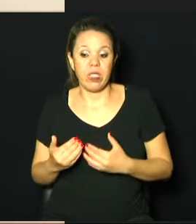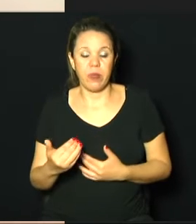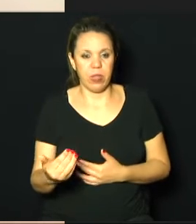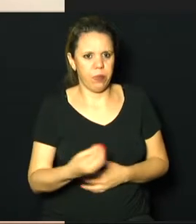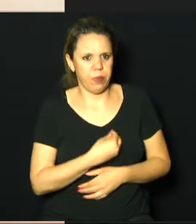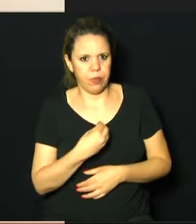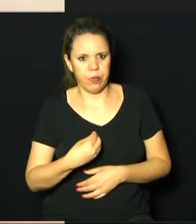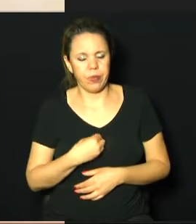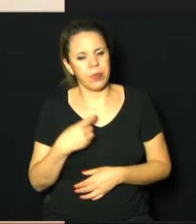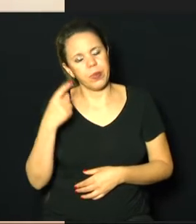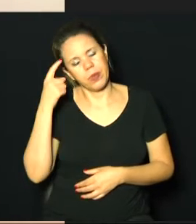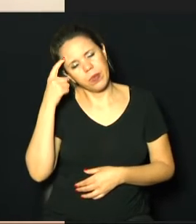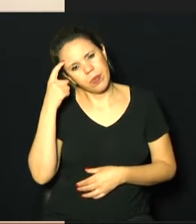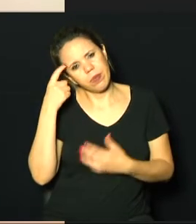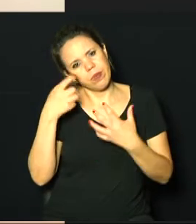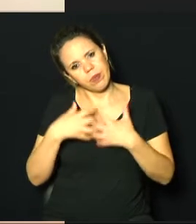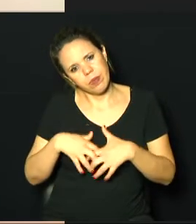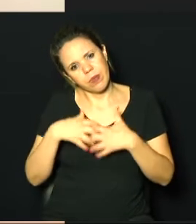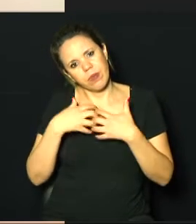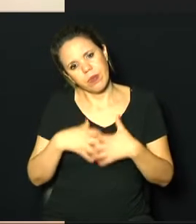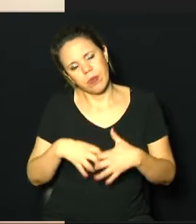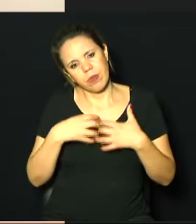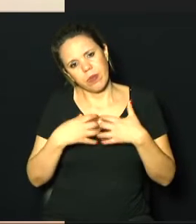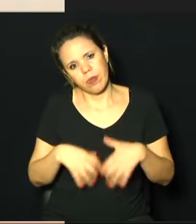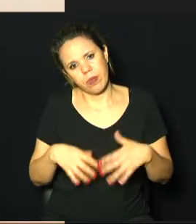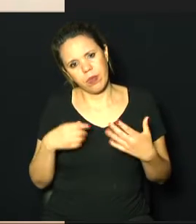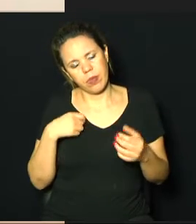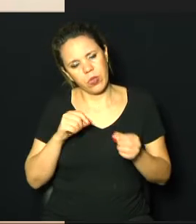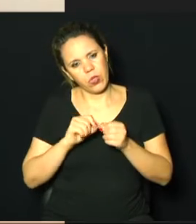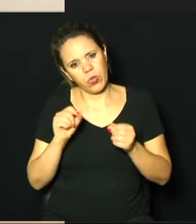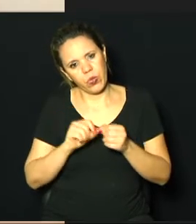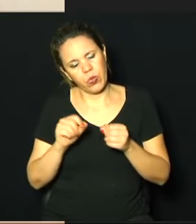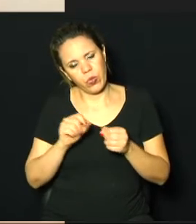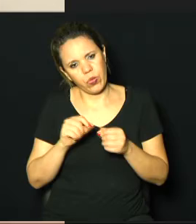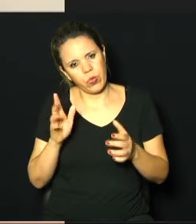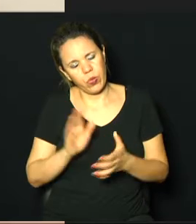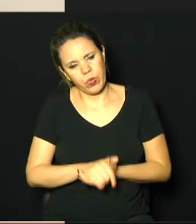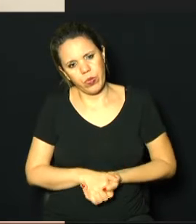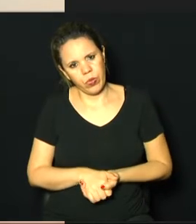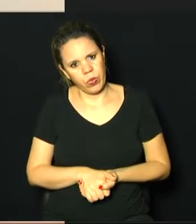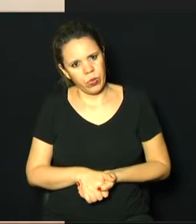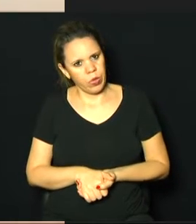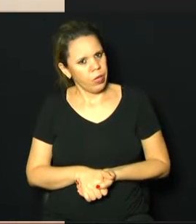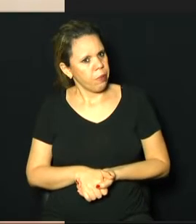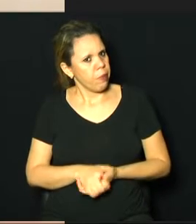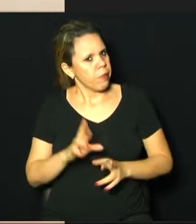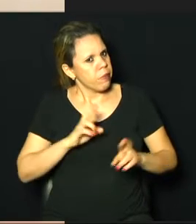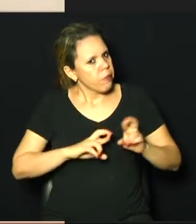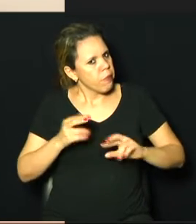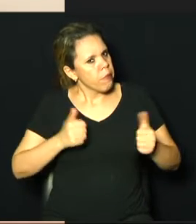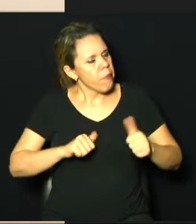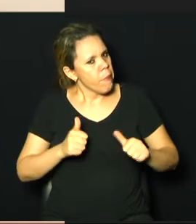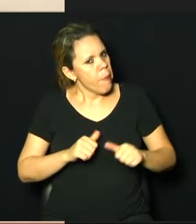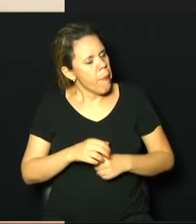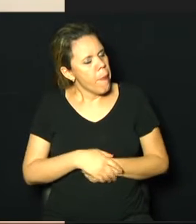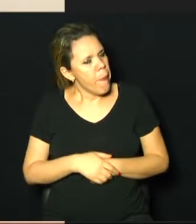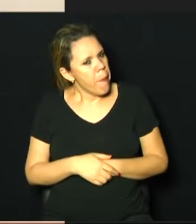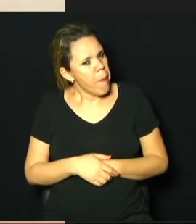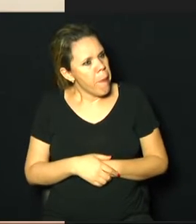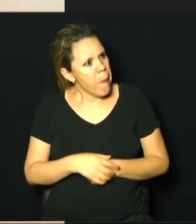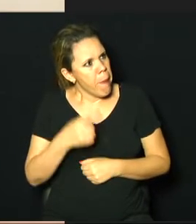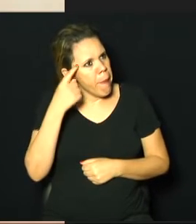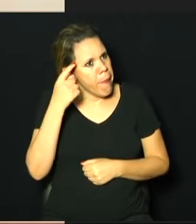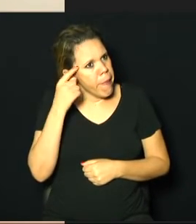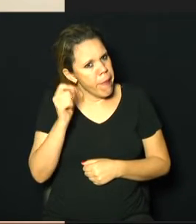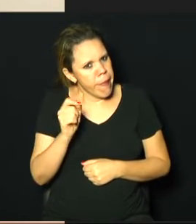Eu estava fazendo, né, pensando, e eu fiz uma análise assim. Vamos